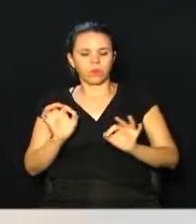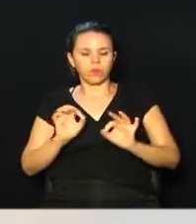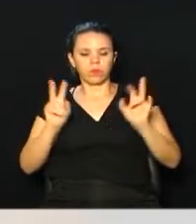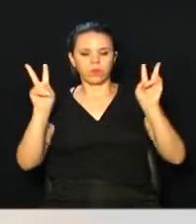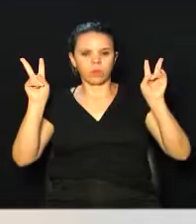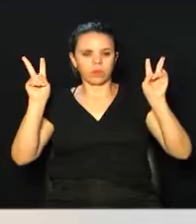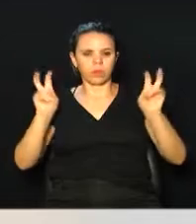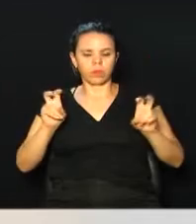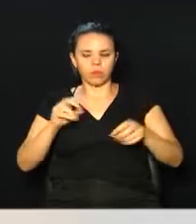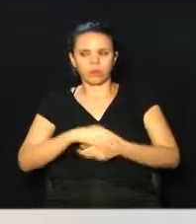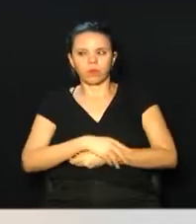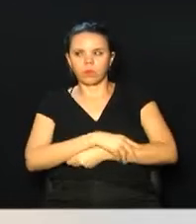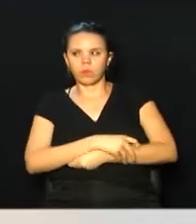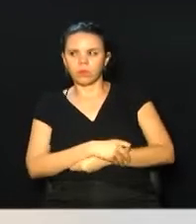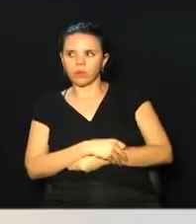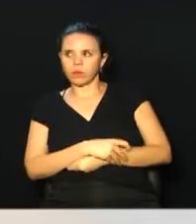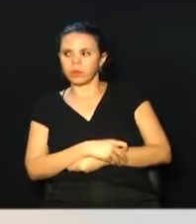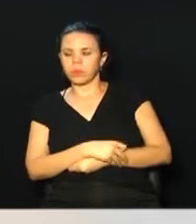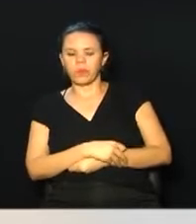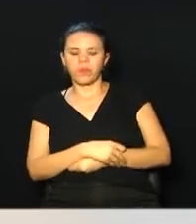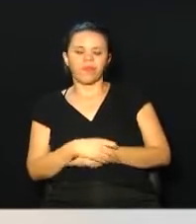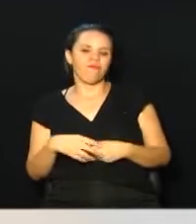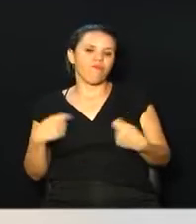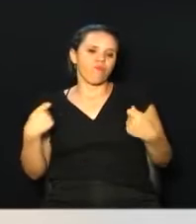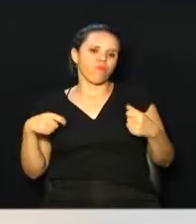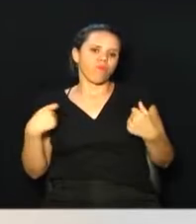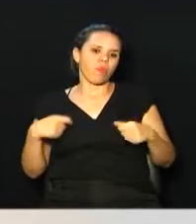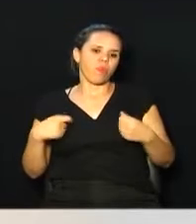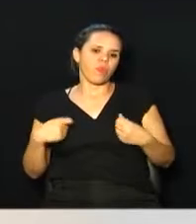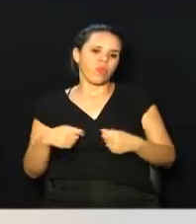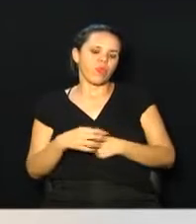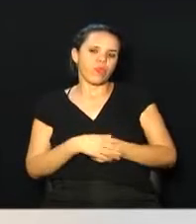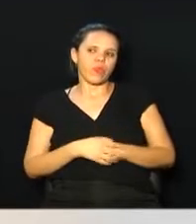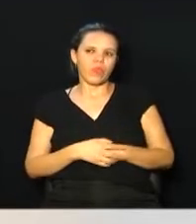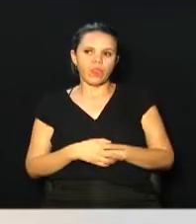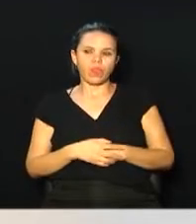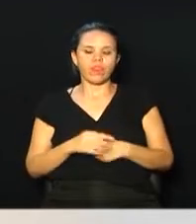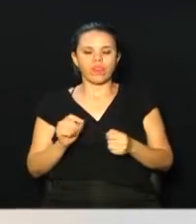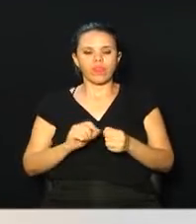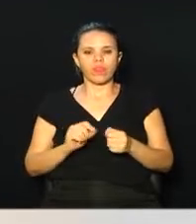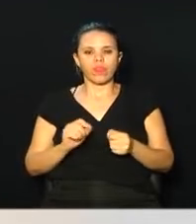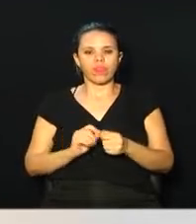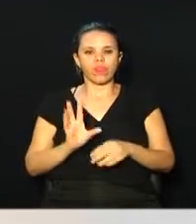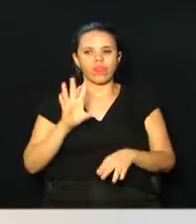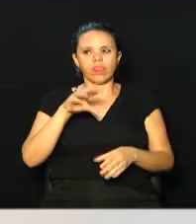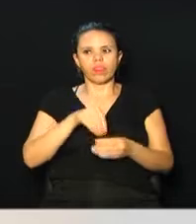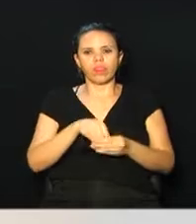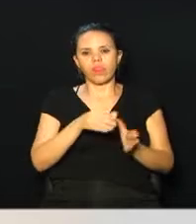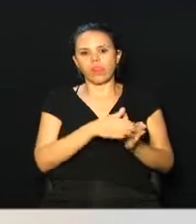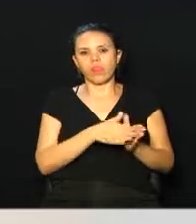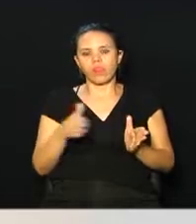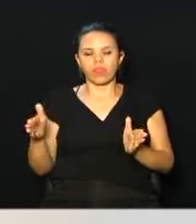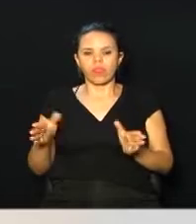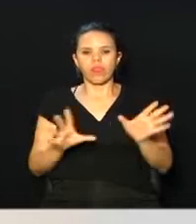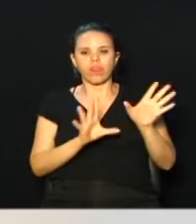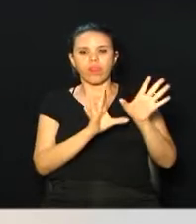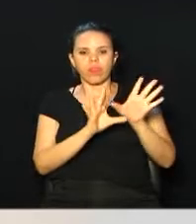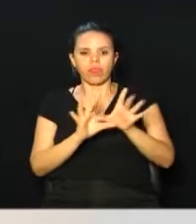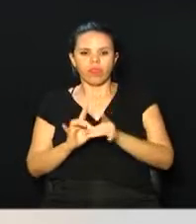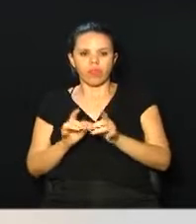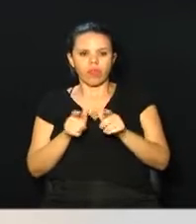esse tema, eu preciso necessariamente fazê-lo dentro desse contexto